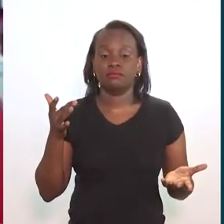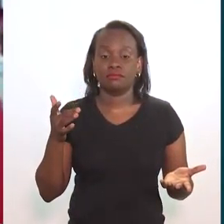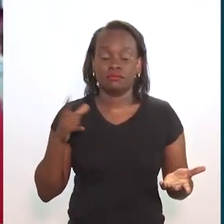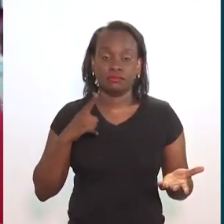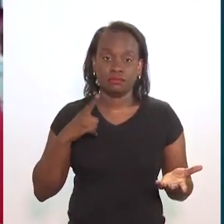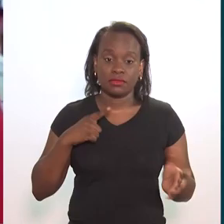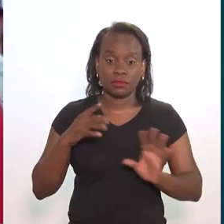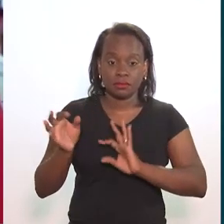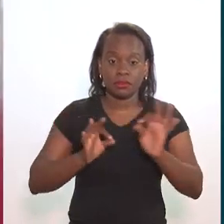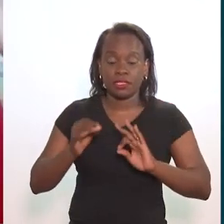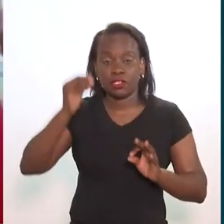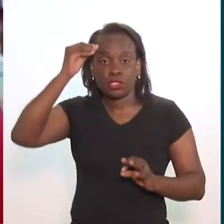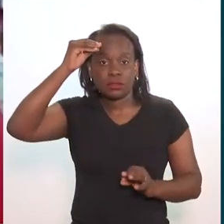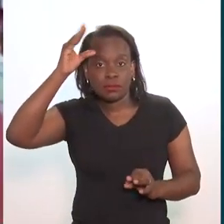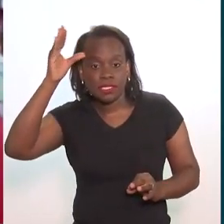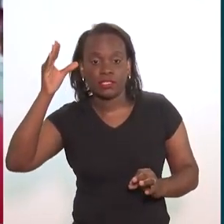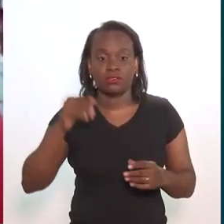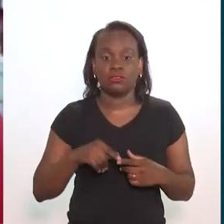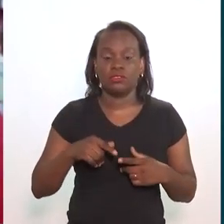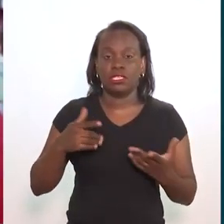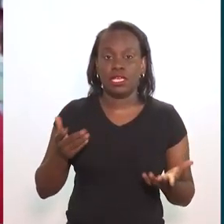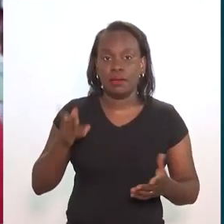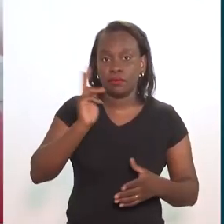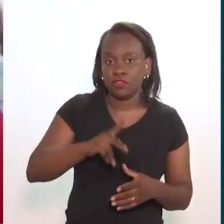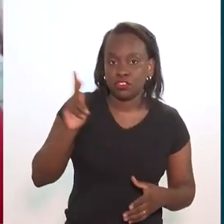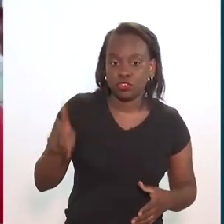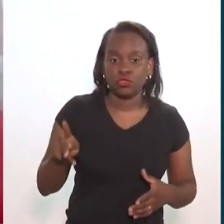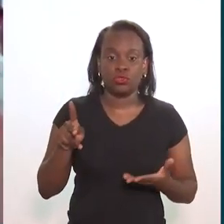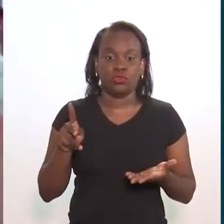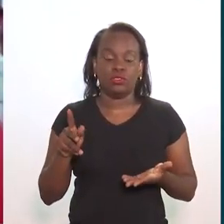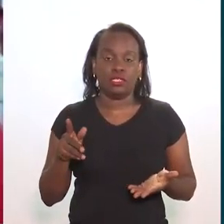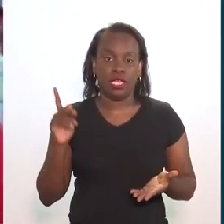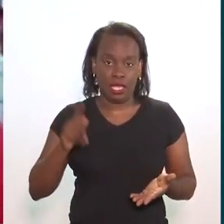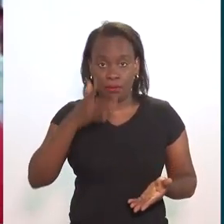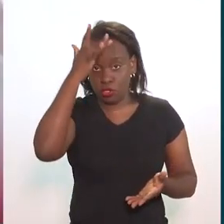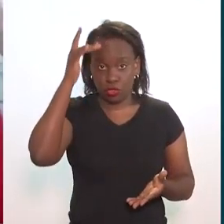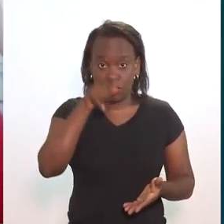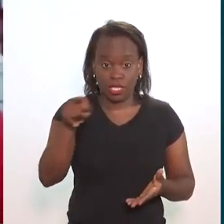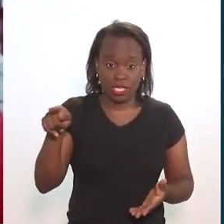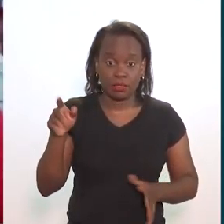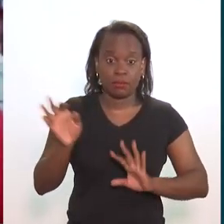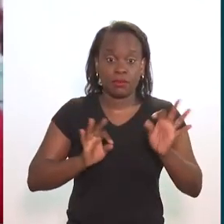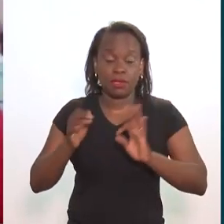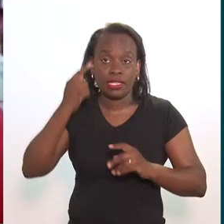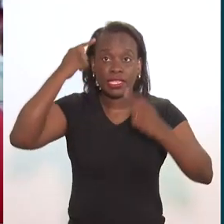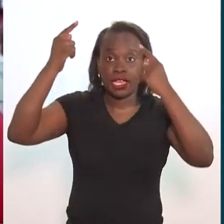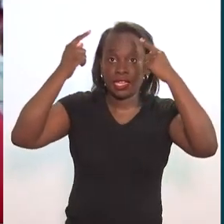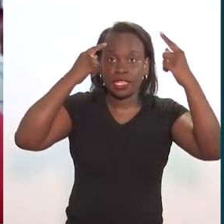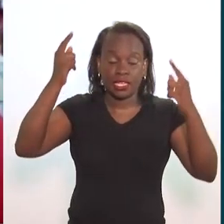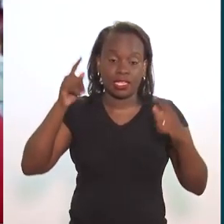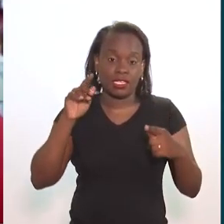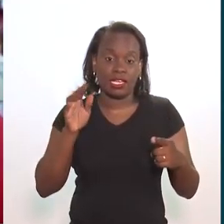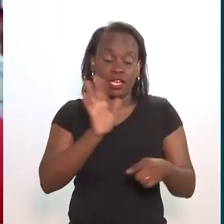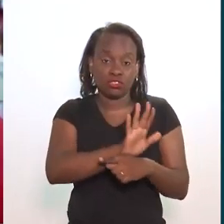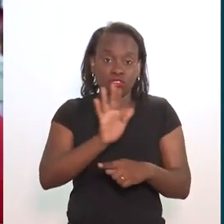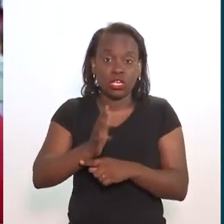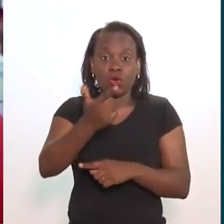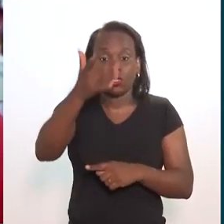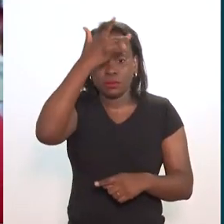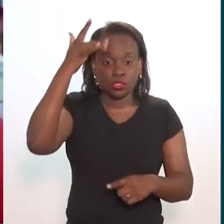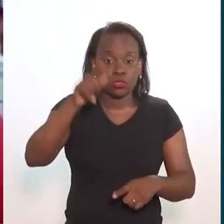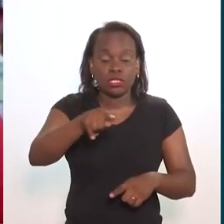que estão produzindo conhecimento, são os professores, são essas pessoas que estão produzindo ideias, formulando ideias